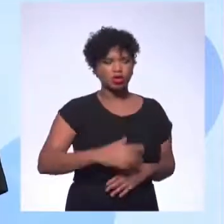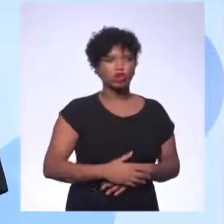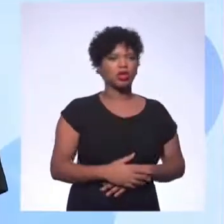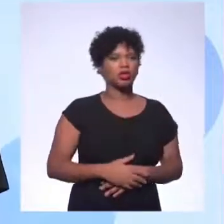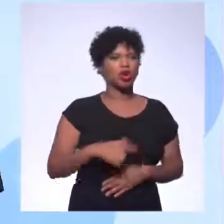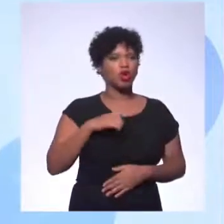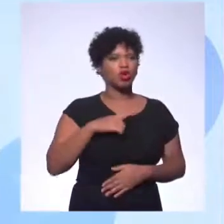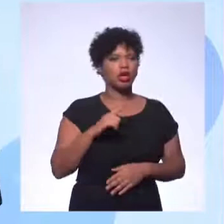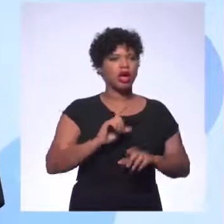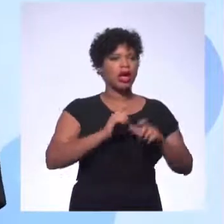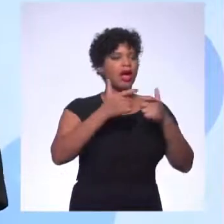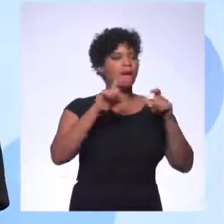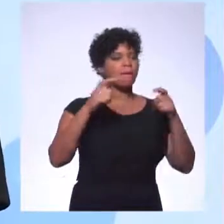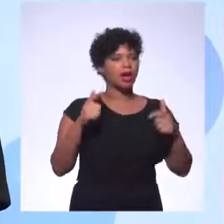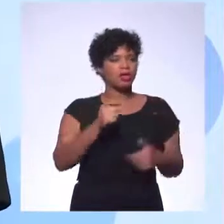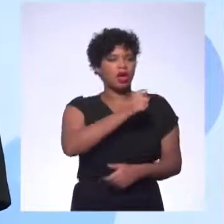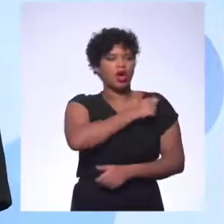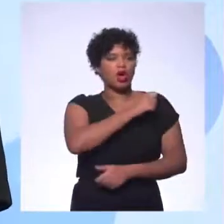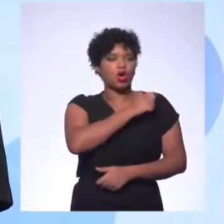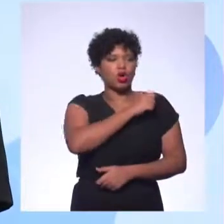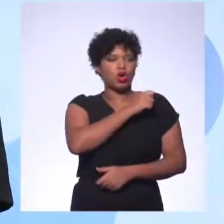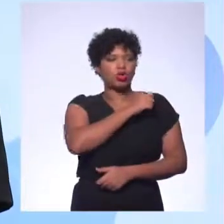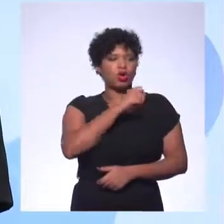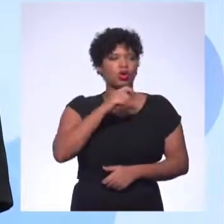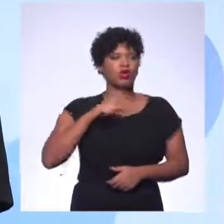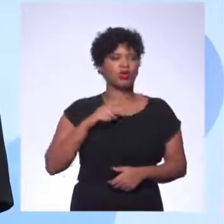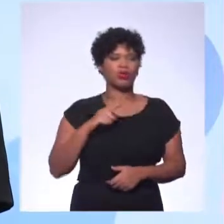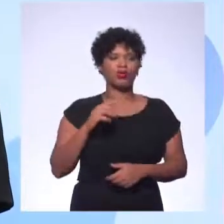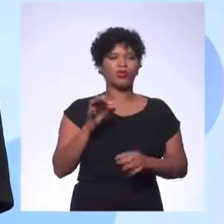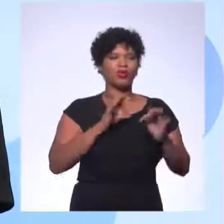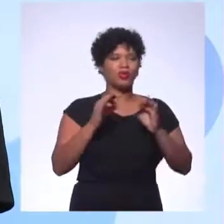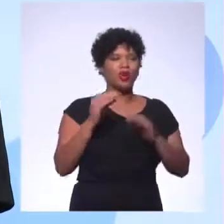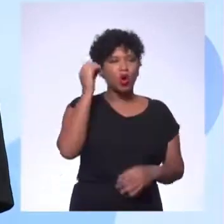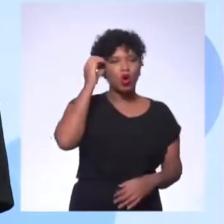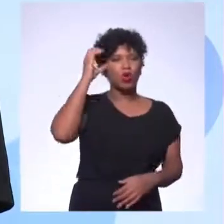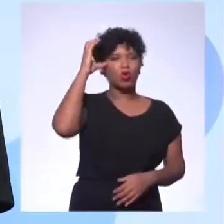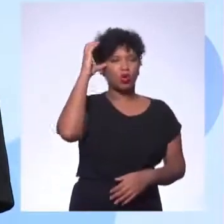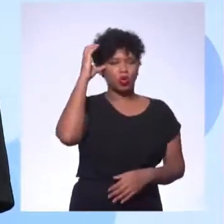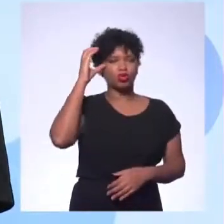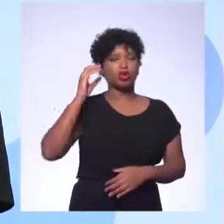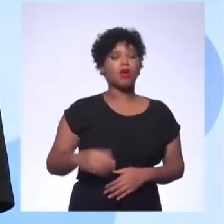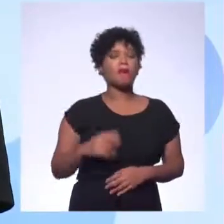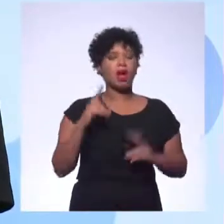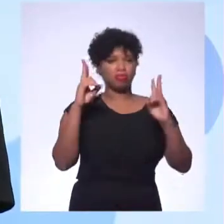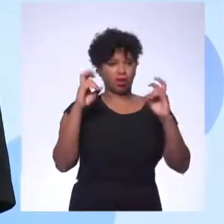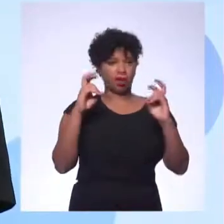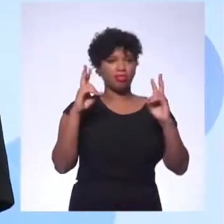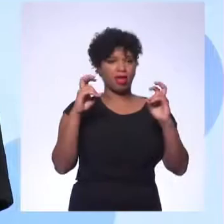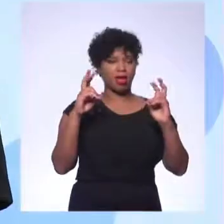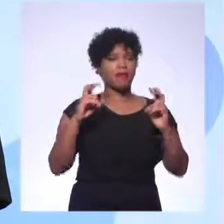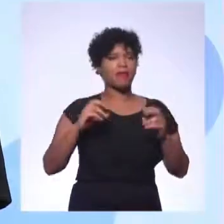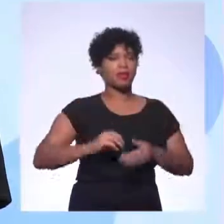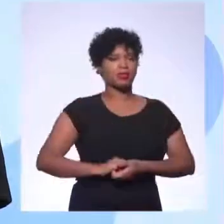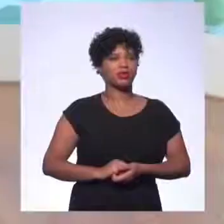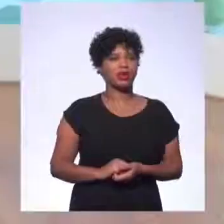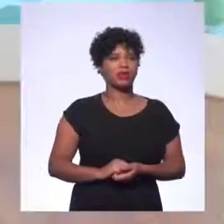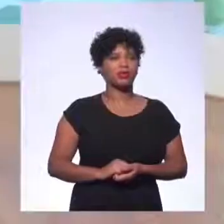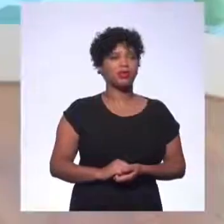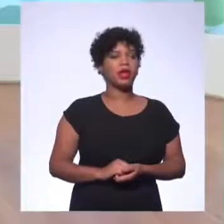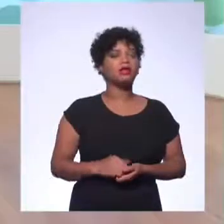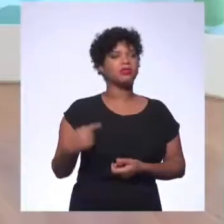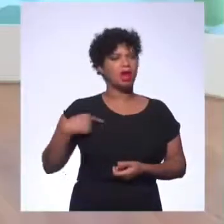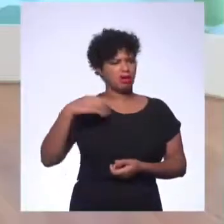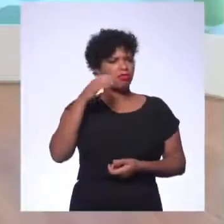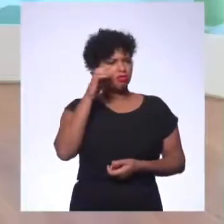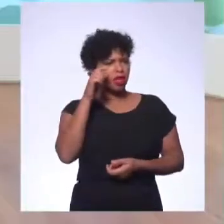e a maioria dos alunos respondendo, dos professores respondendo que é conhecimento do assunto, conhecimento do tema. Eu achei interessante,